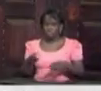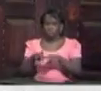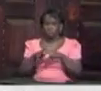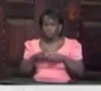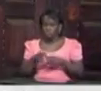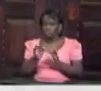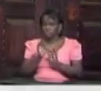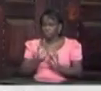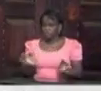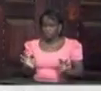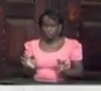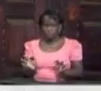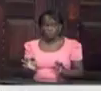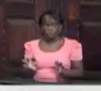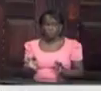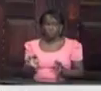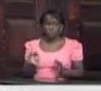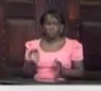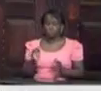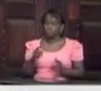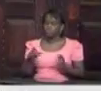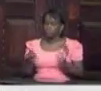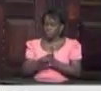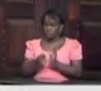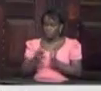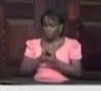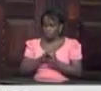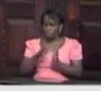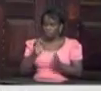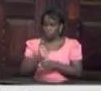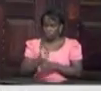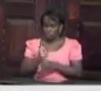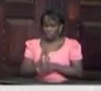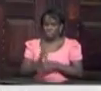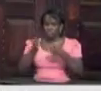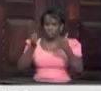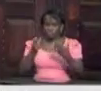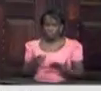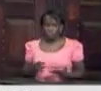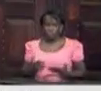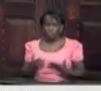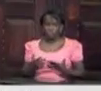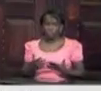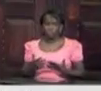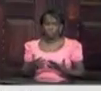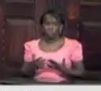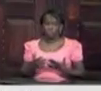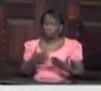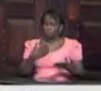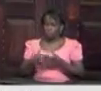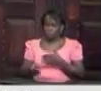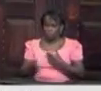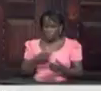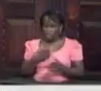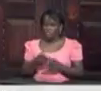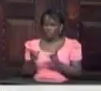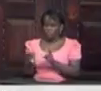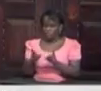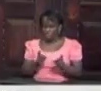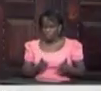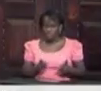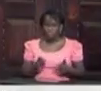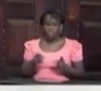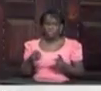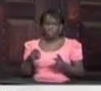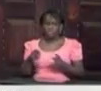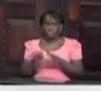motivo simples. A Constituição Estadual garante que, para qualquer ato de privatização,